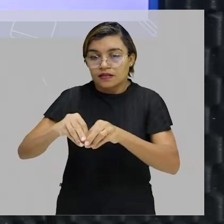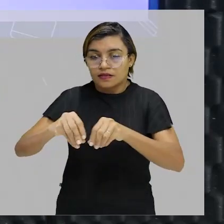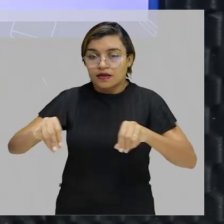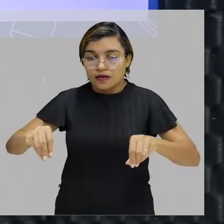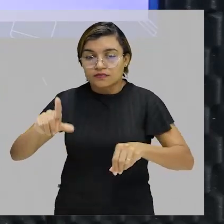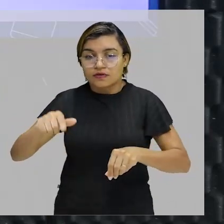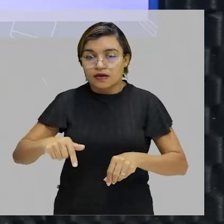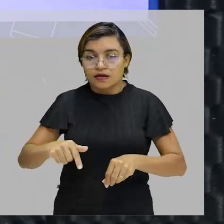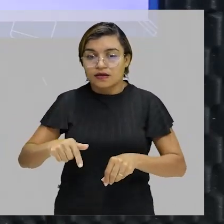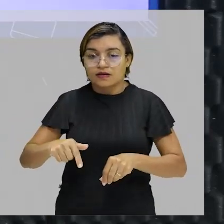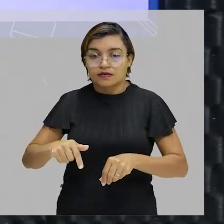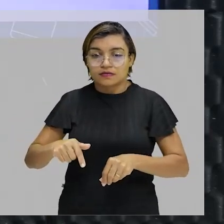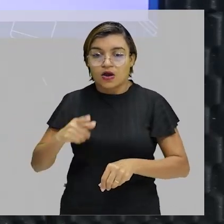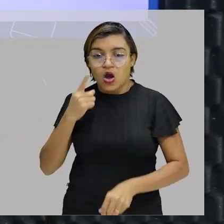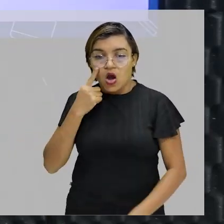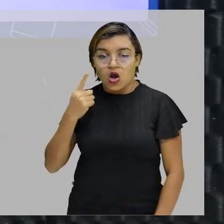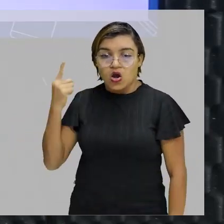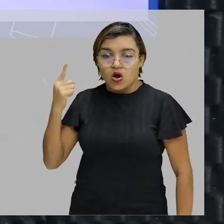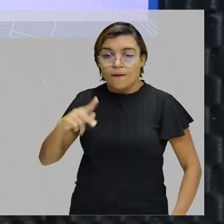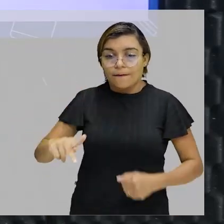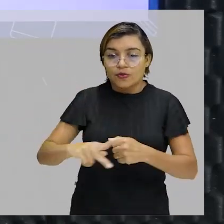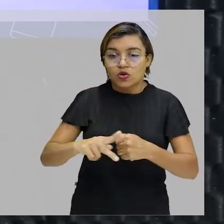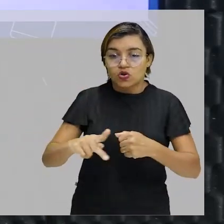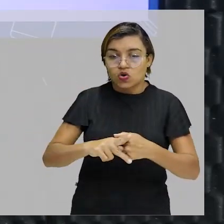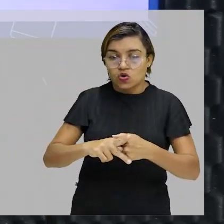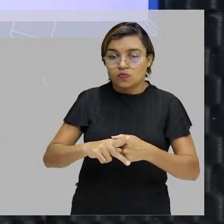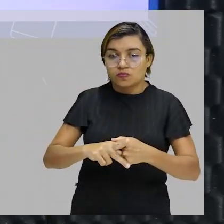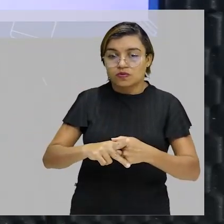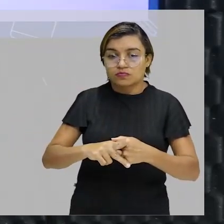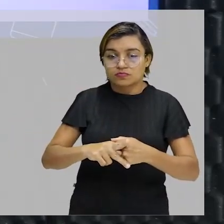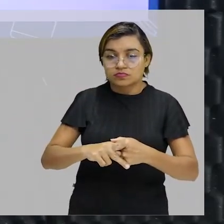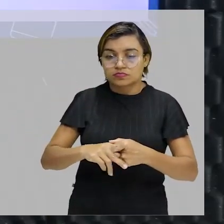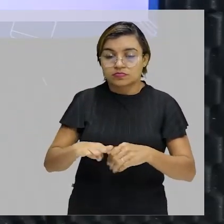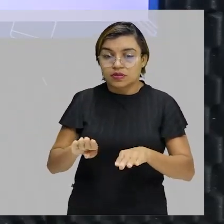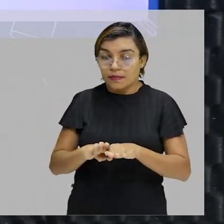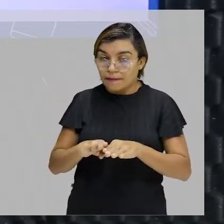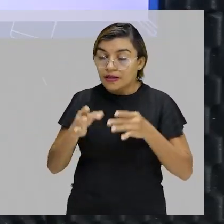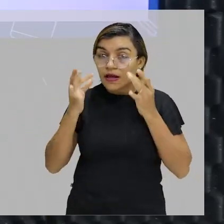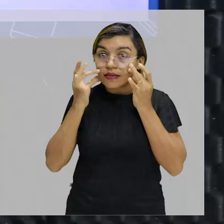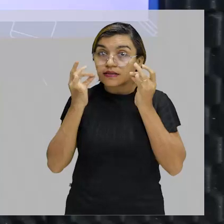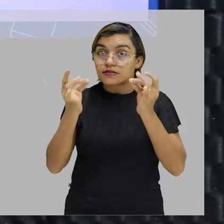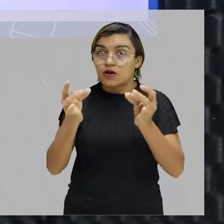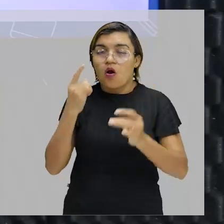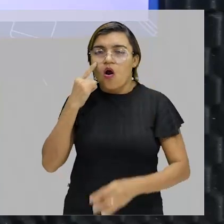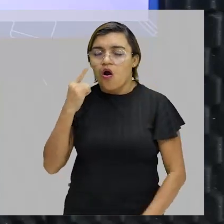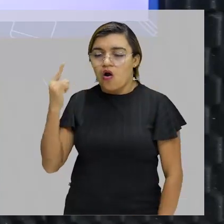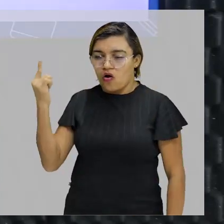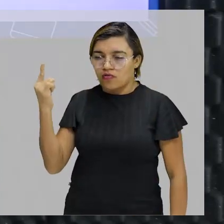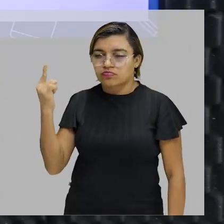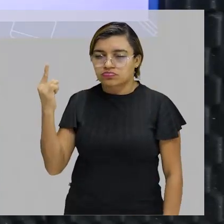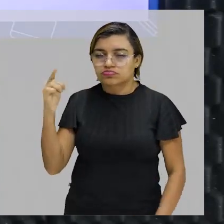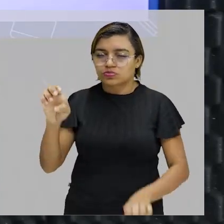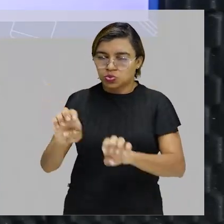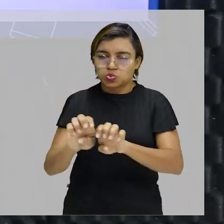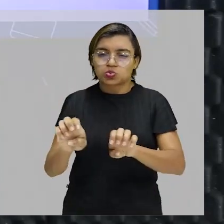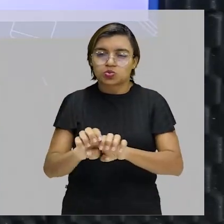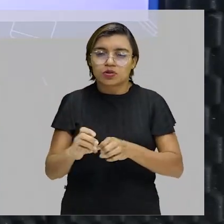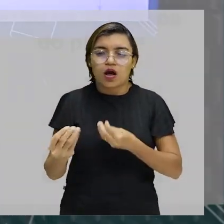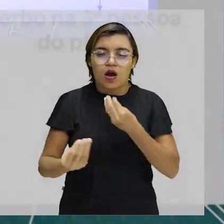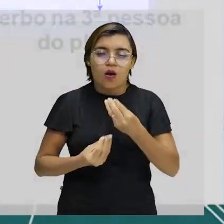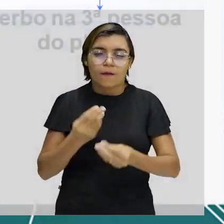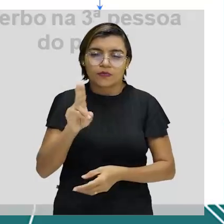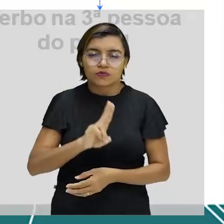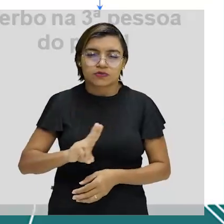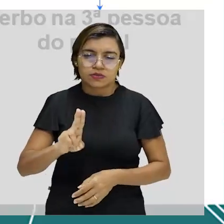verbo transitivo direto. Então, nesse caso, a gente tem que ficar muito atento a esse tipo de construção.